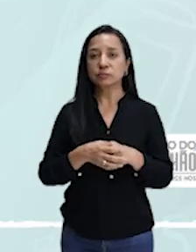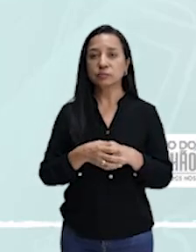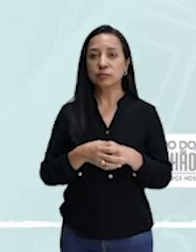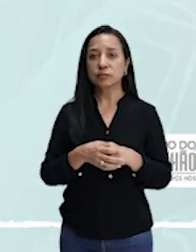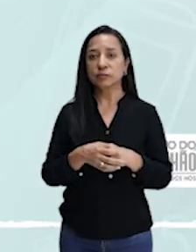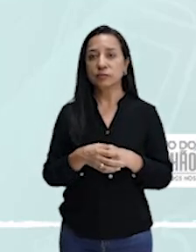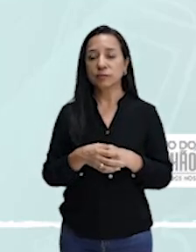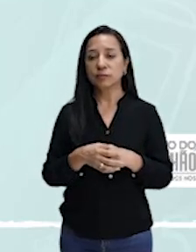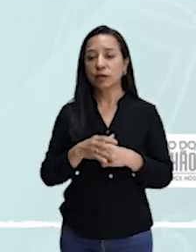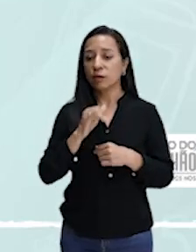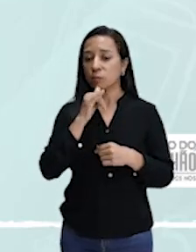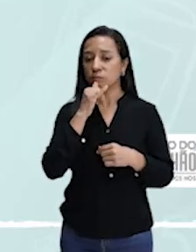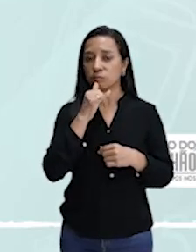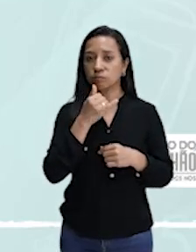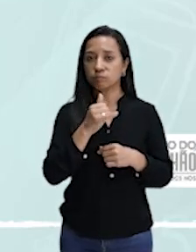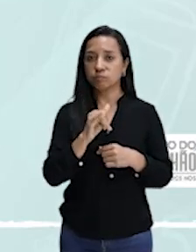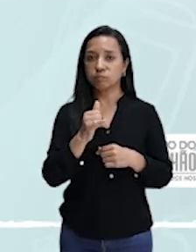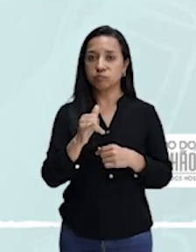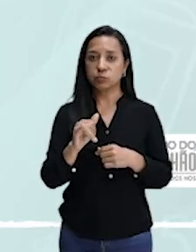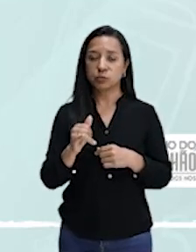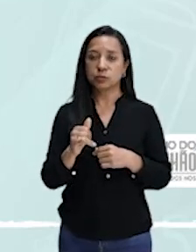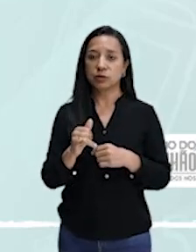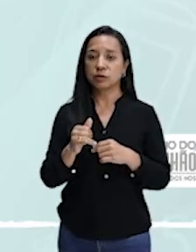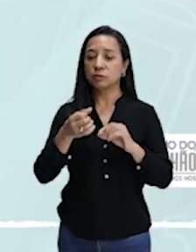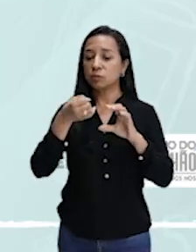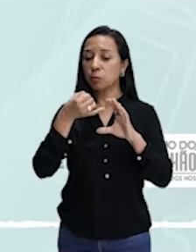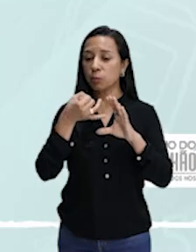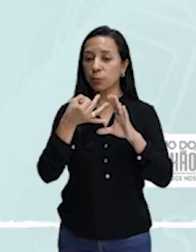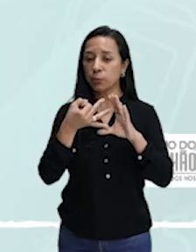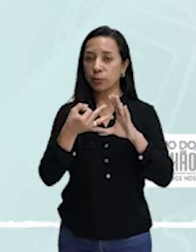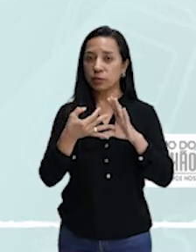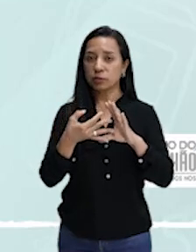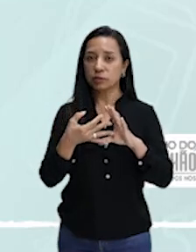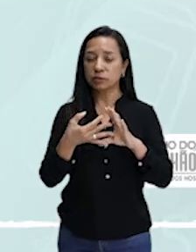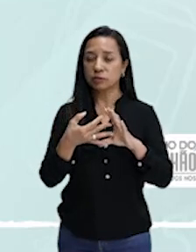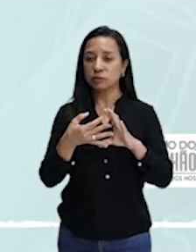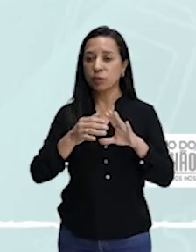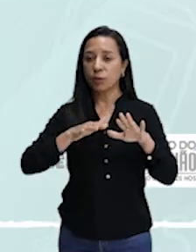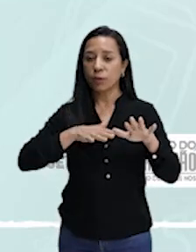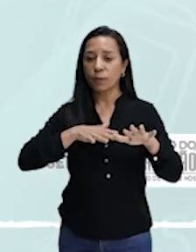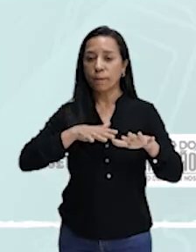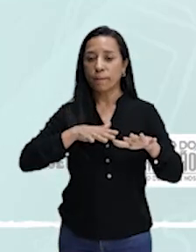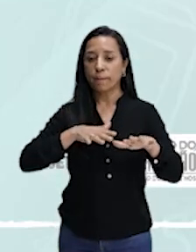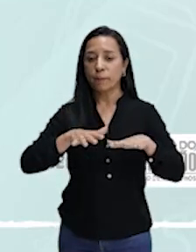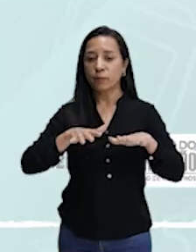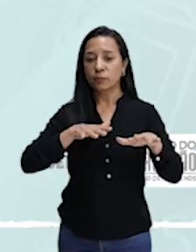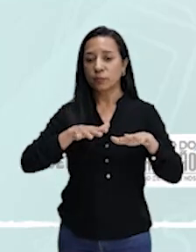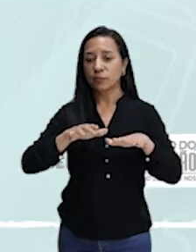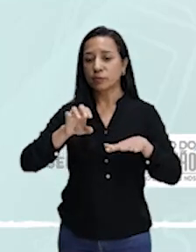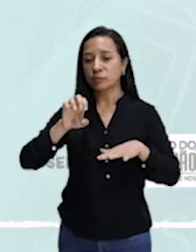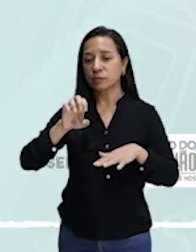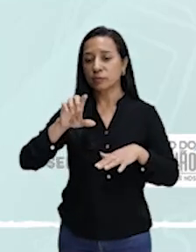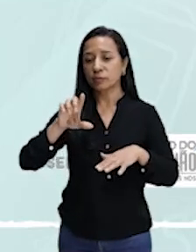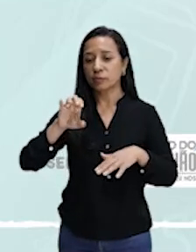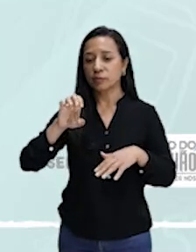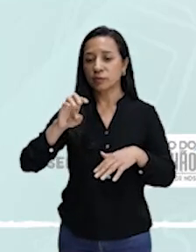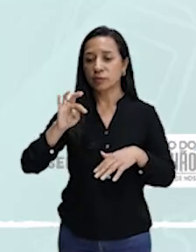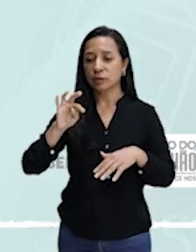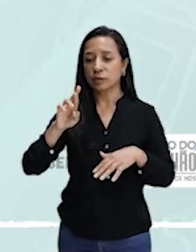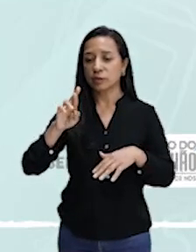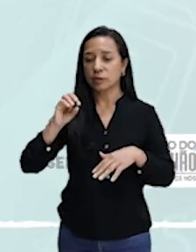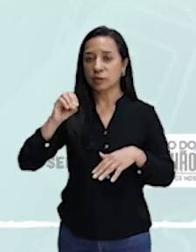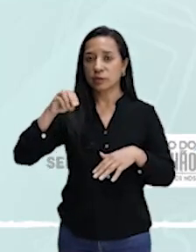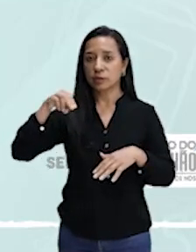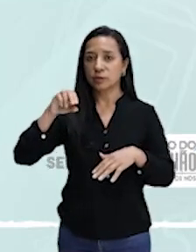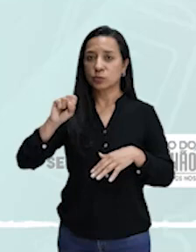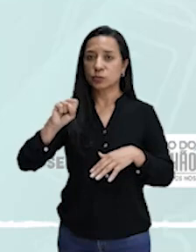gente corrente elétrica ele é caracterizado pelo movimento dos elétrons livres os